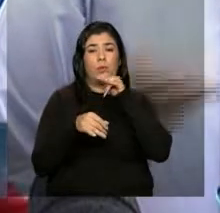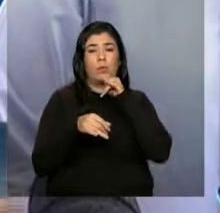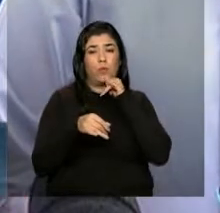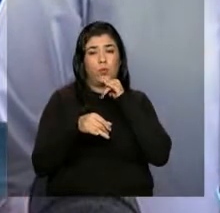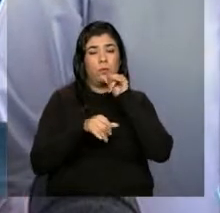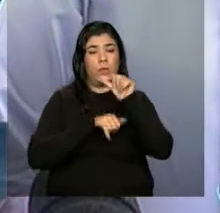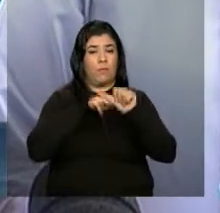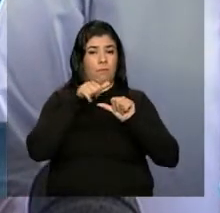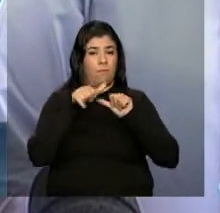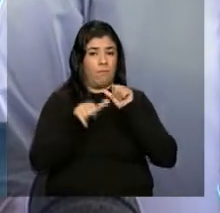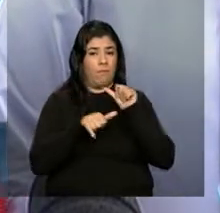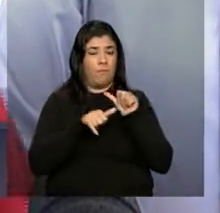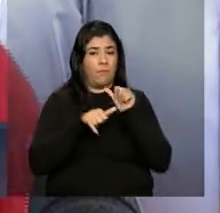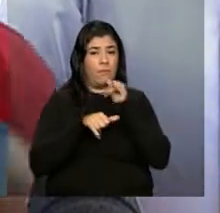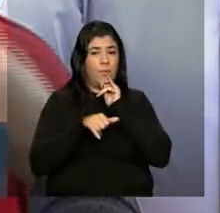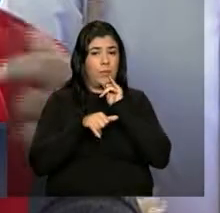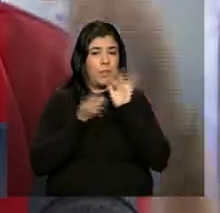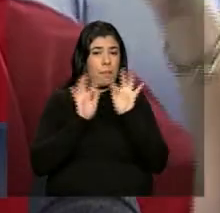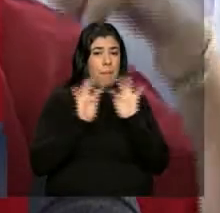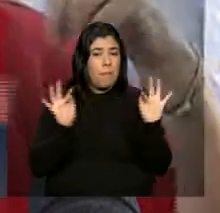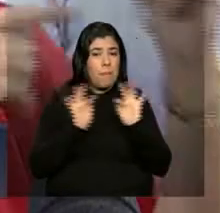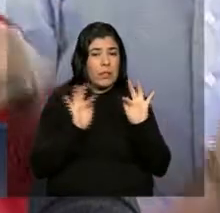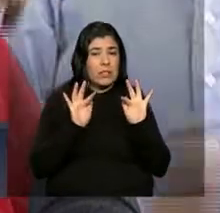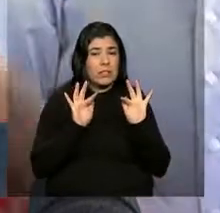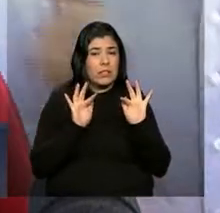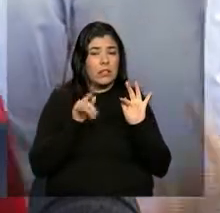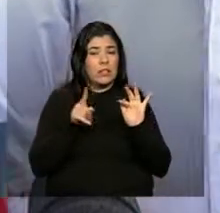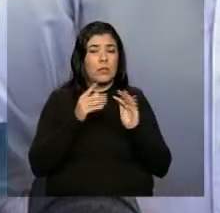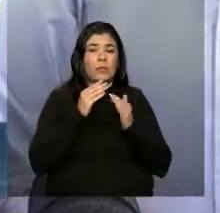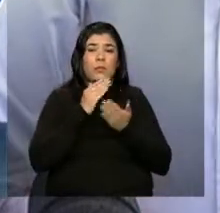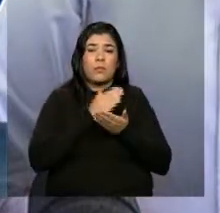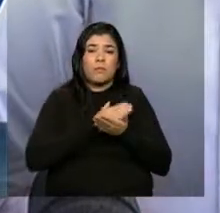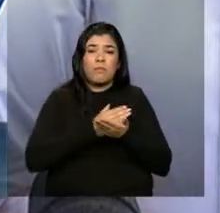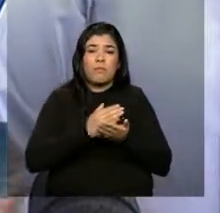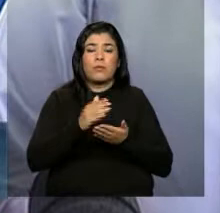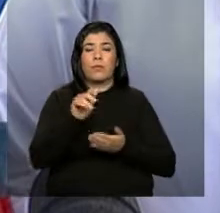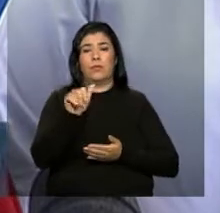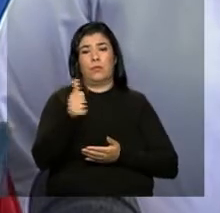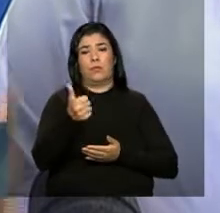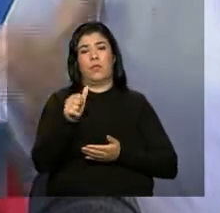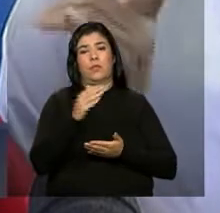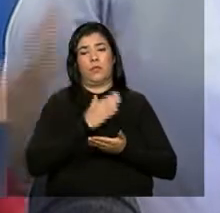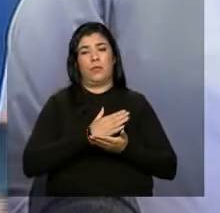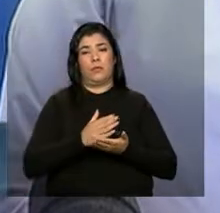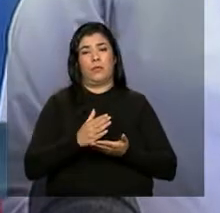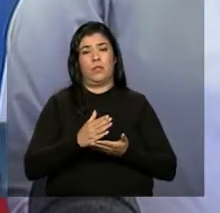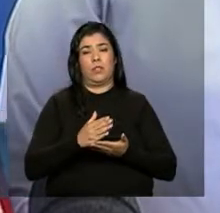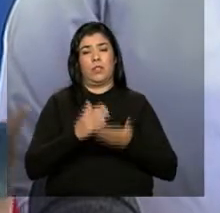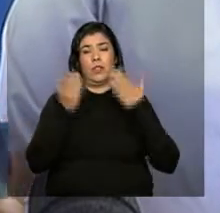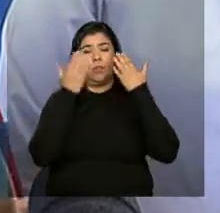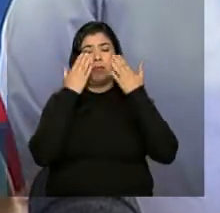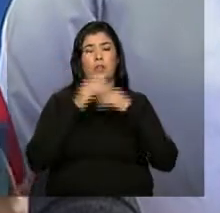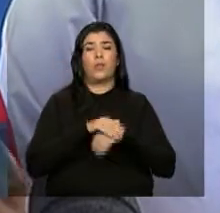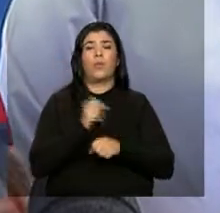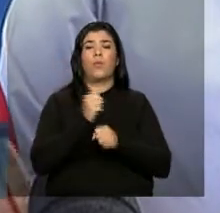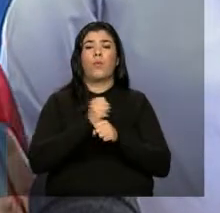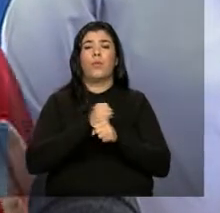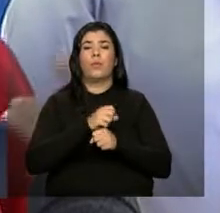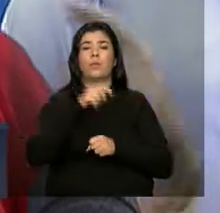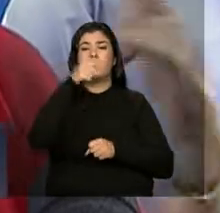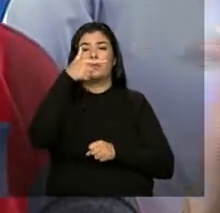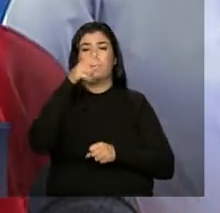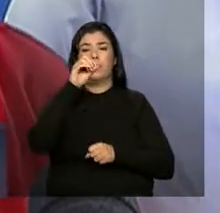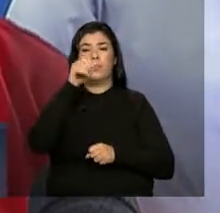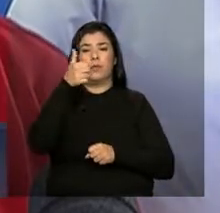de forma mais simples. Tá? Esse é um processo de avaliação. Em 2011,